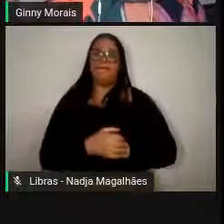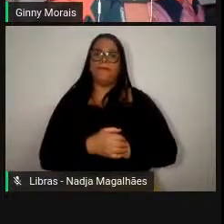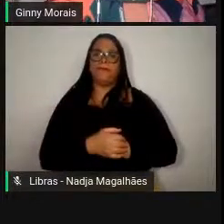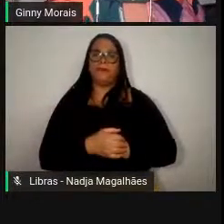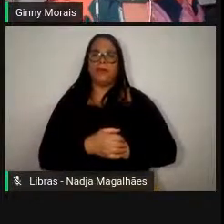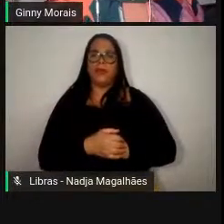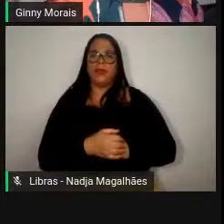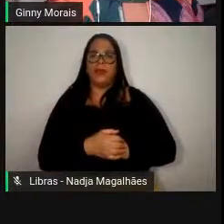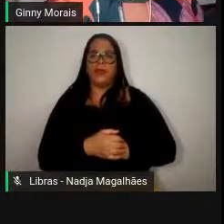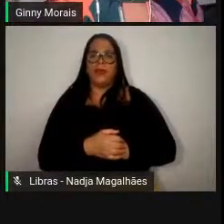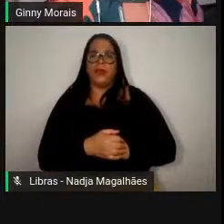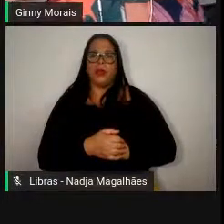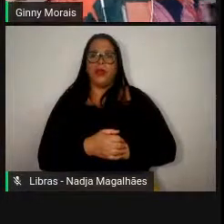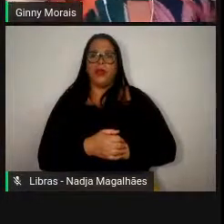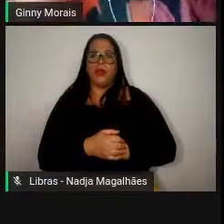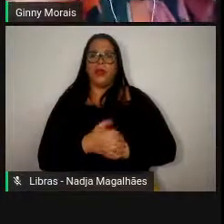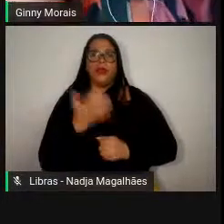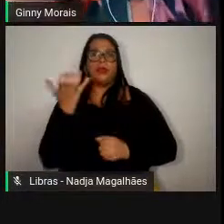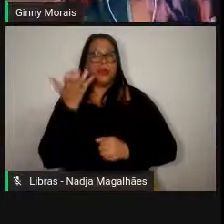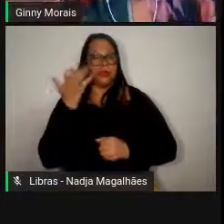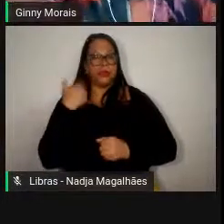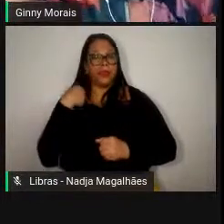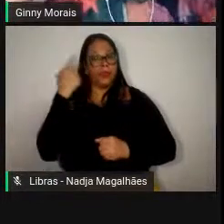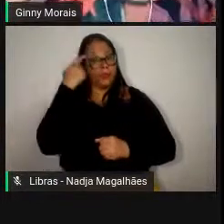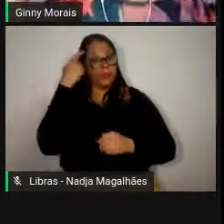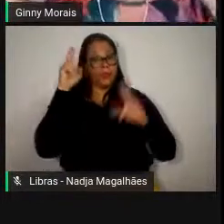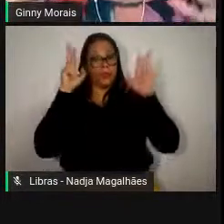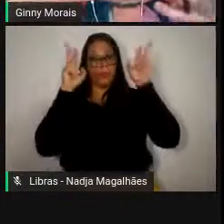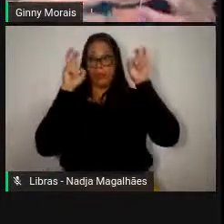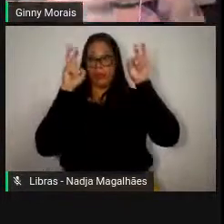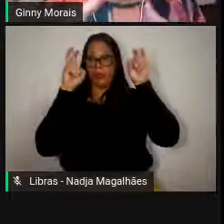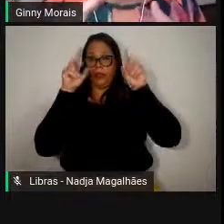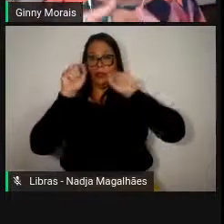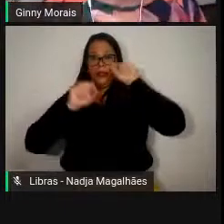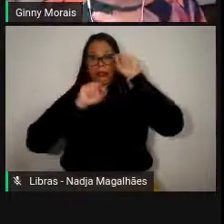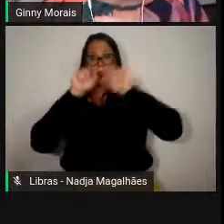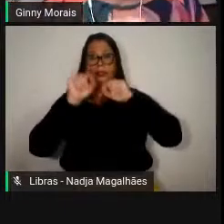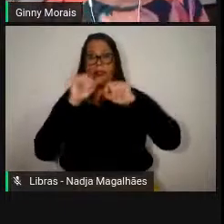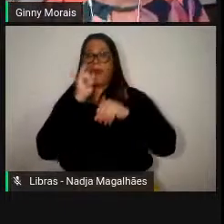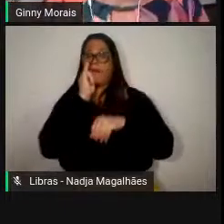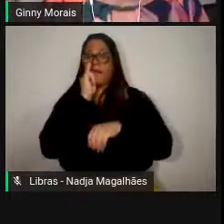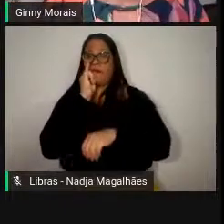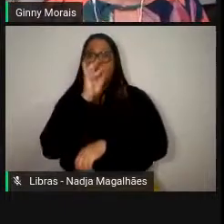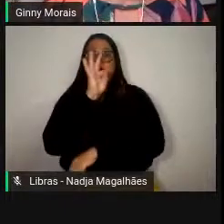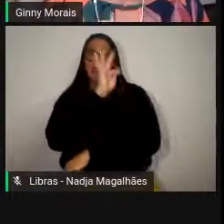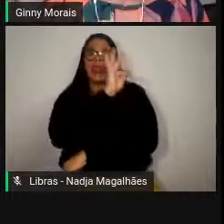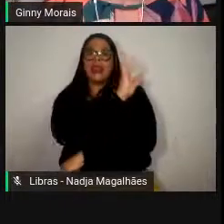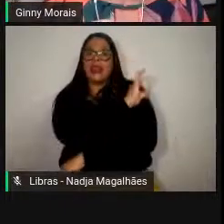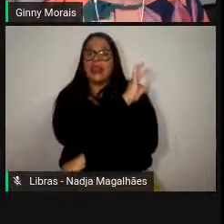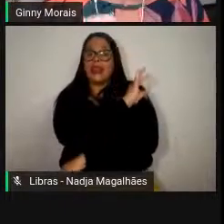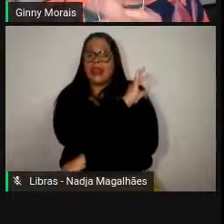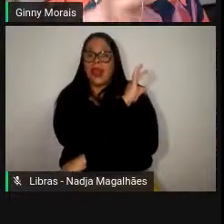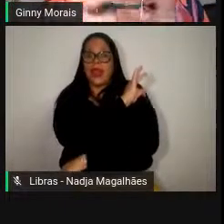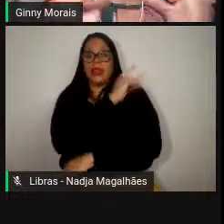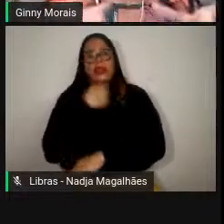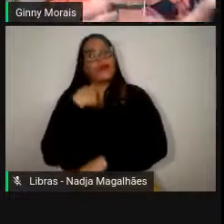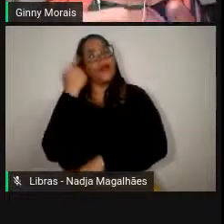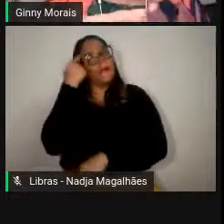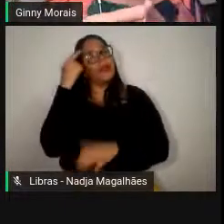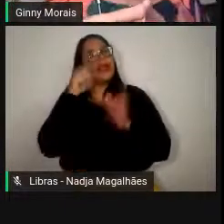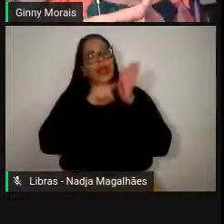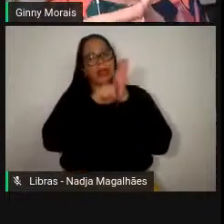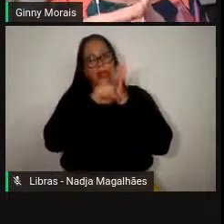Aqui, gente, eu quero entrar num assunto que é a parte técnica da análise. Eu